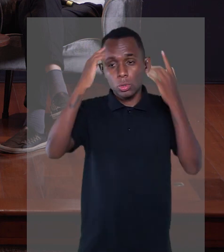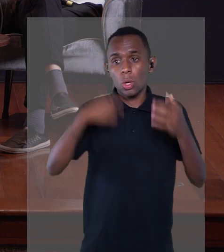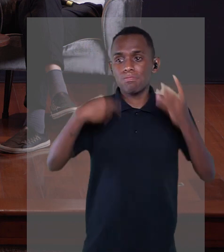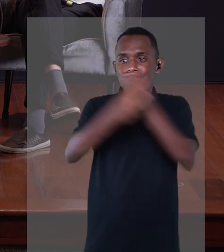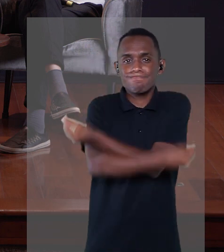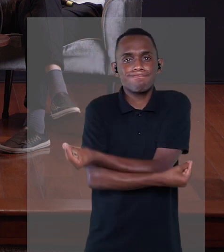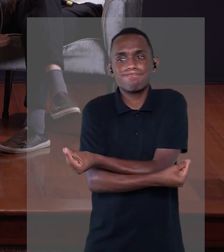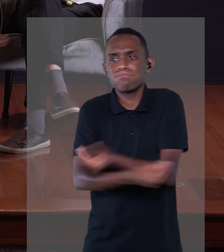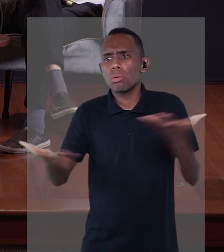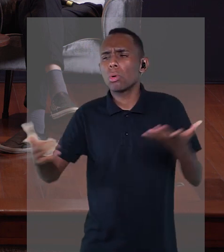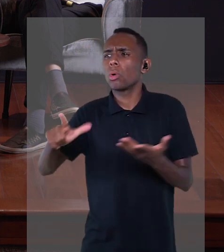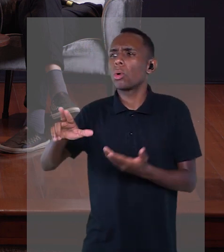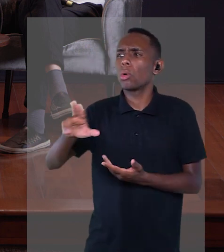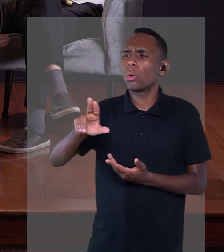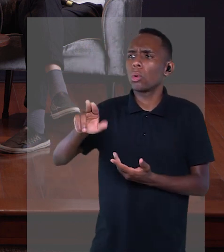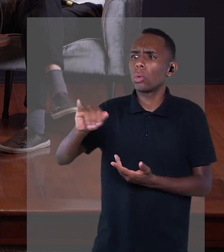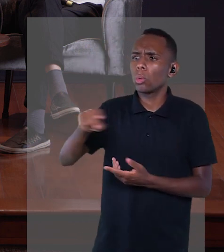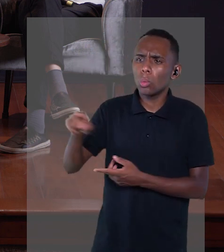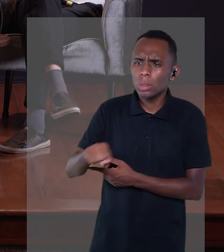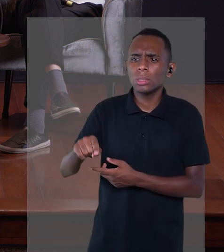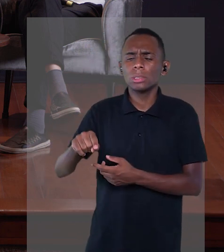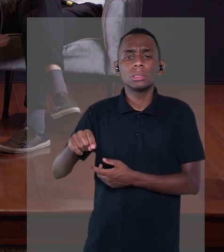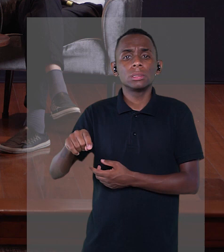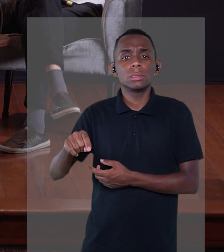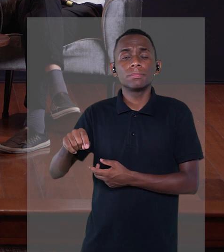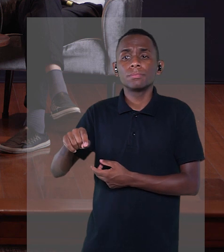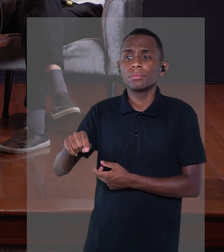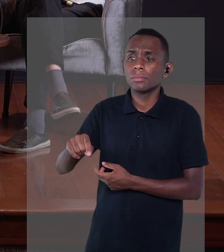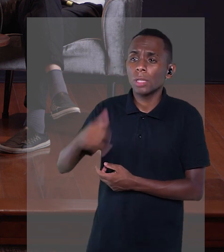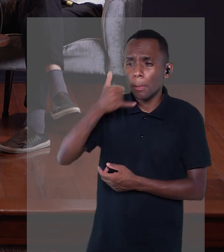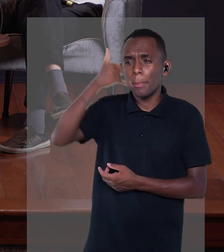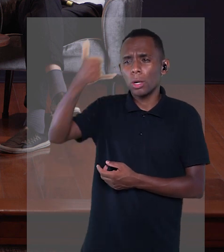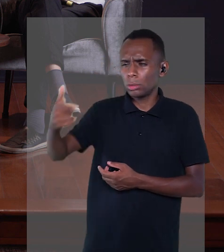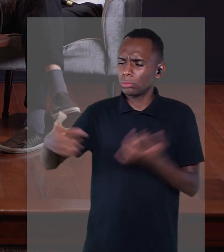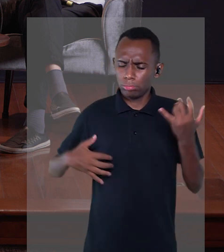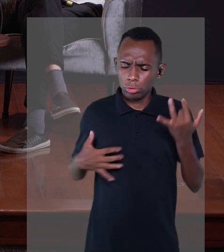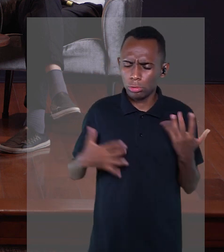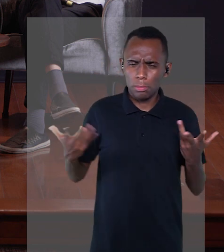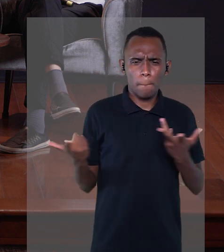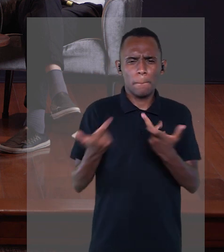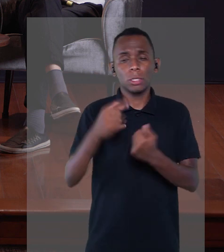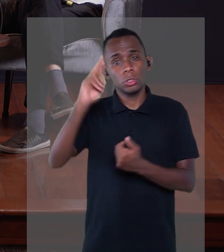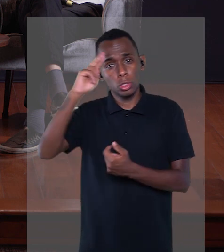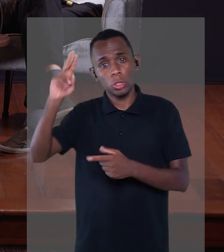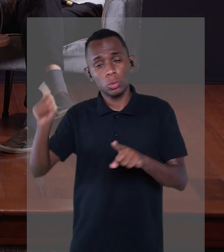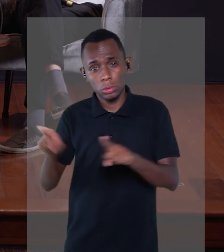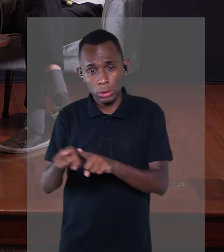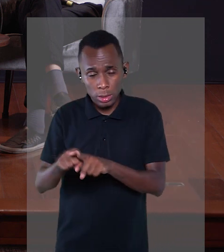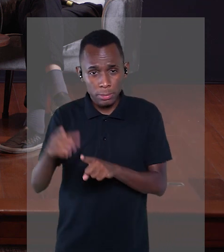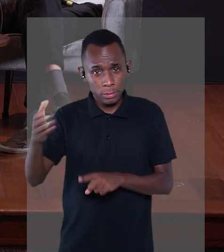meu disco. Então eu mandava para o Luiz Cláudio, eu liguei para o Luiz Cláudio Ramos, super violonista, né, diretor musical do Chico